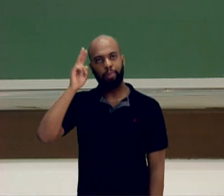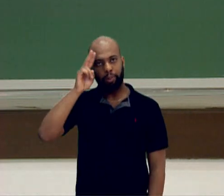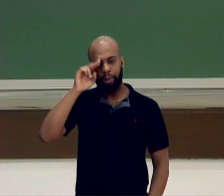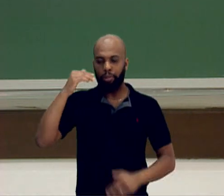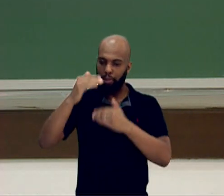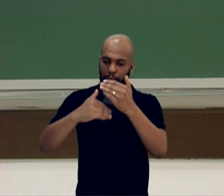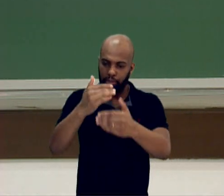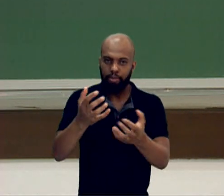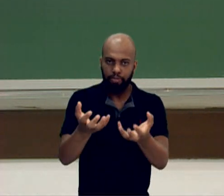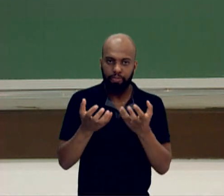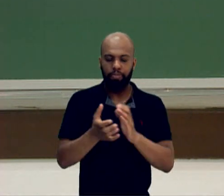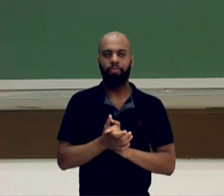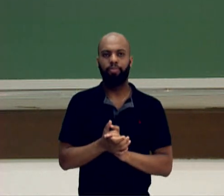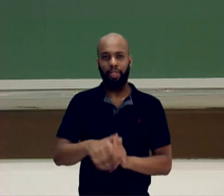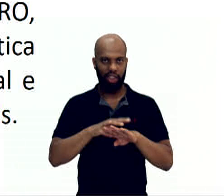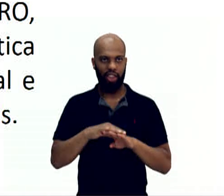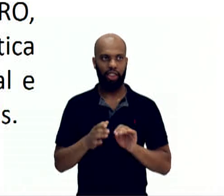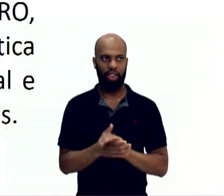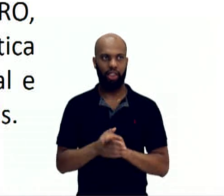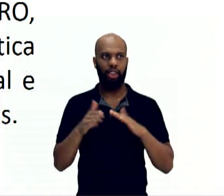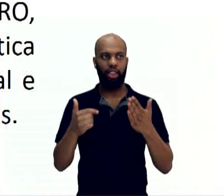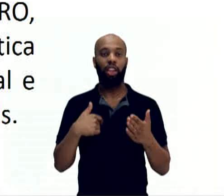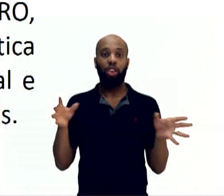bem fértil. O que aconteceu?